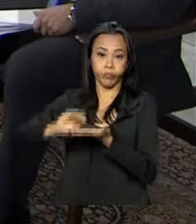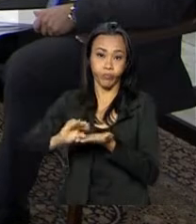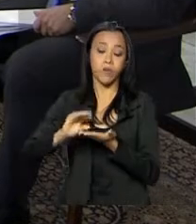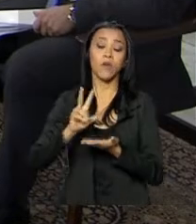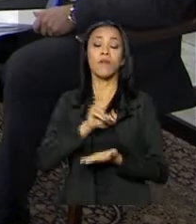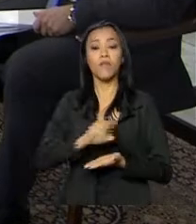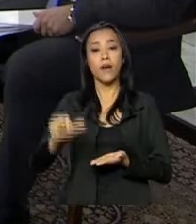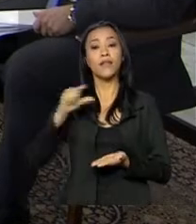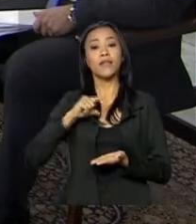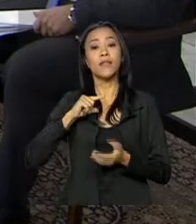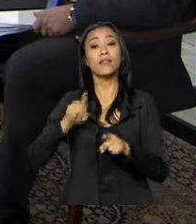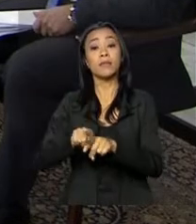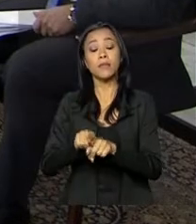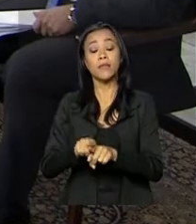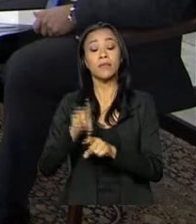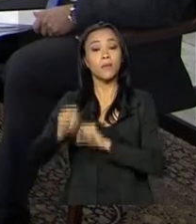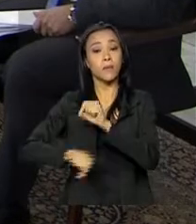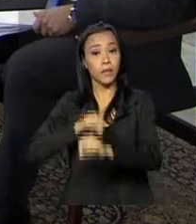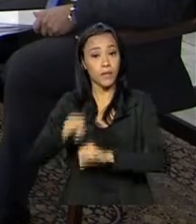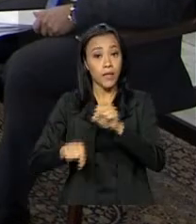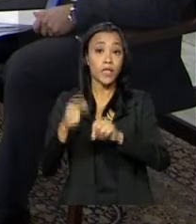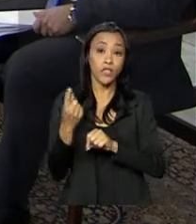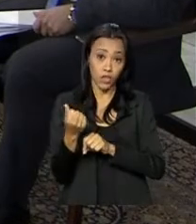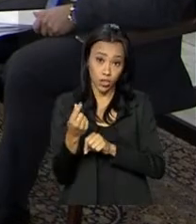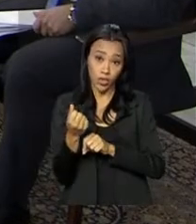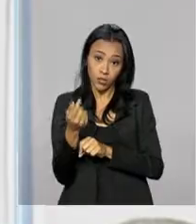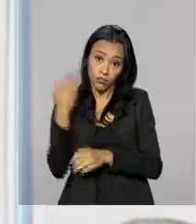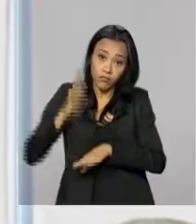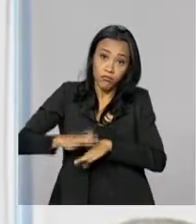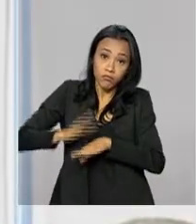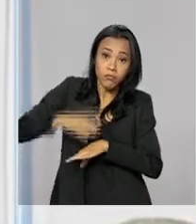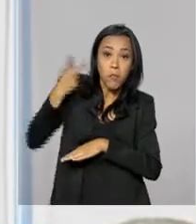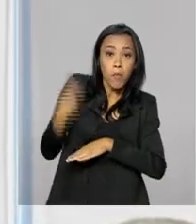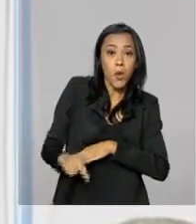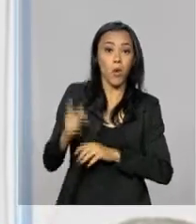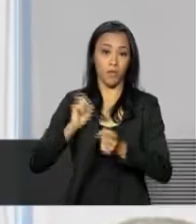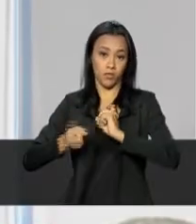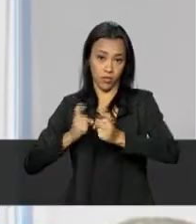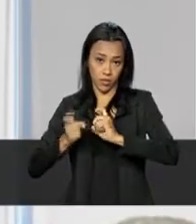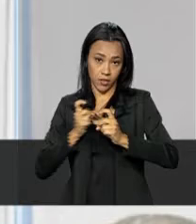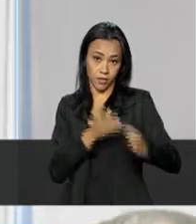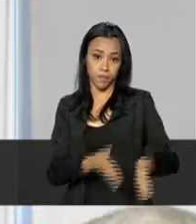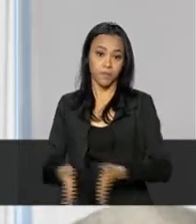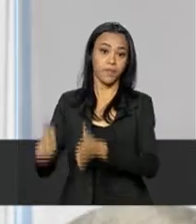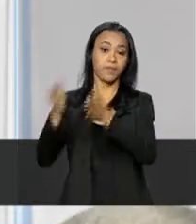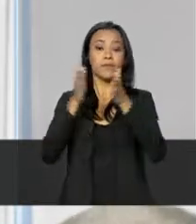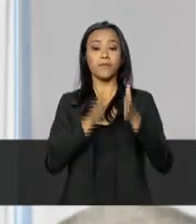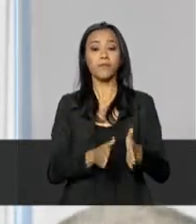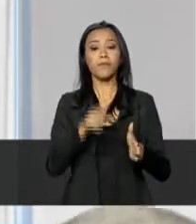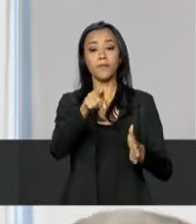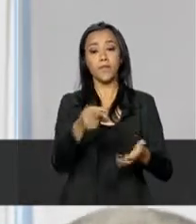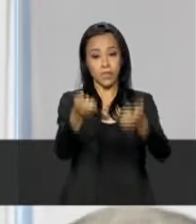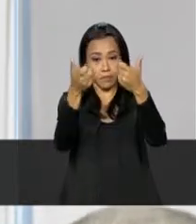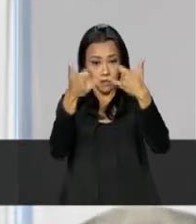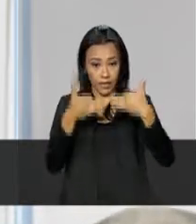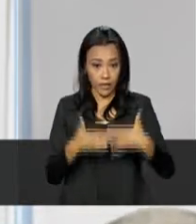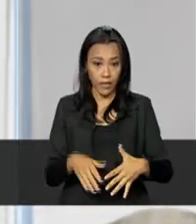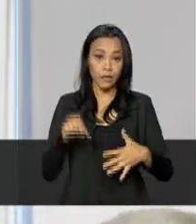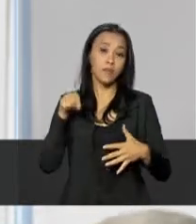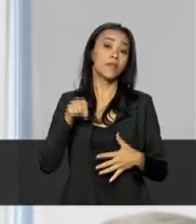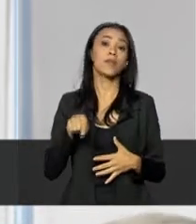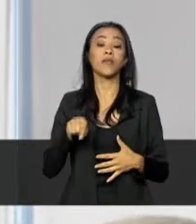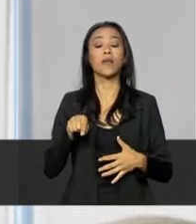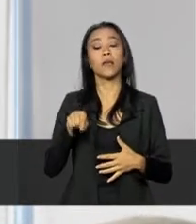contar com receitas geradas pelos próprios museus abrahan ela terá uma fonte específica